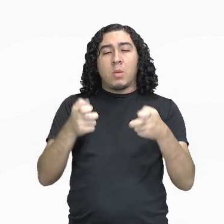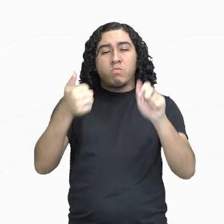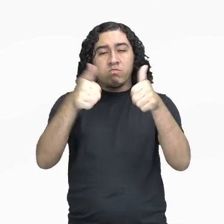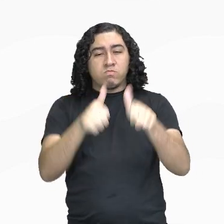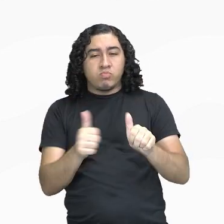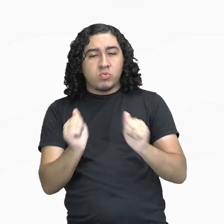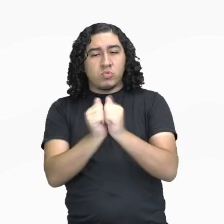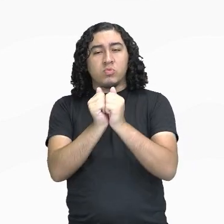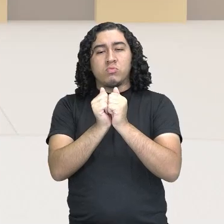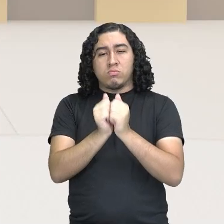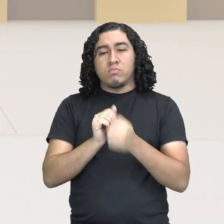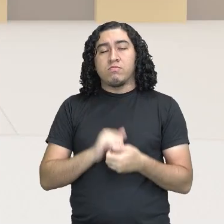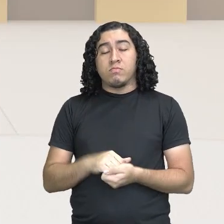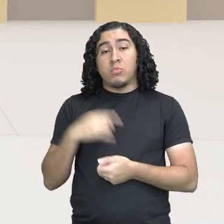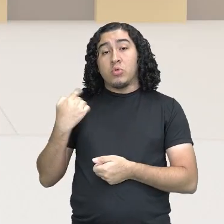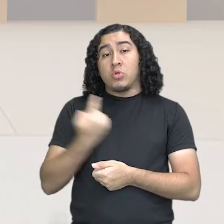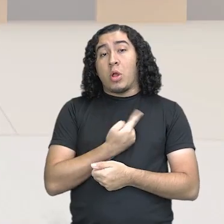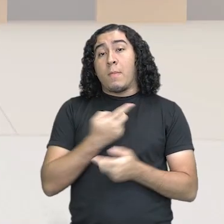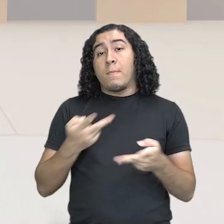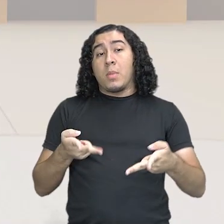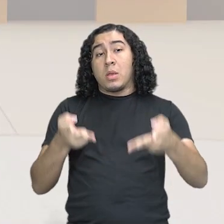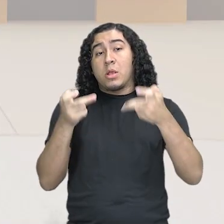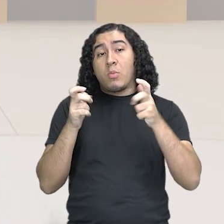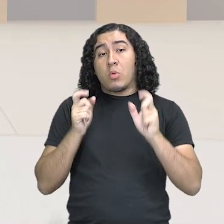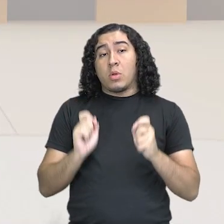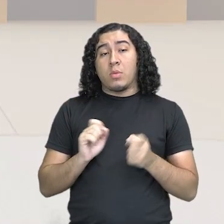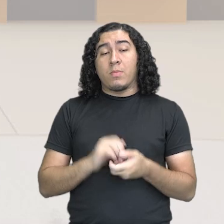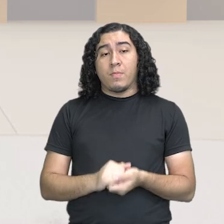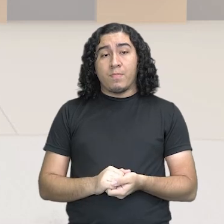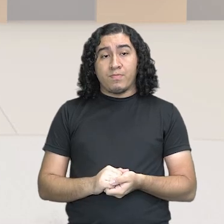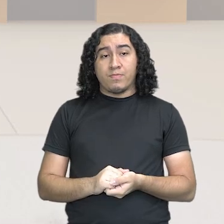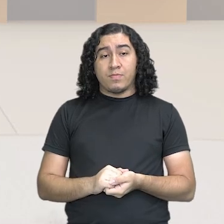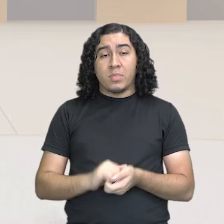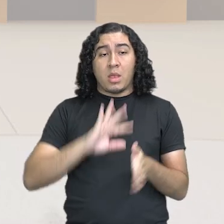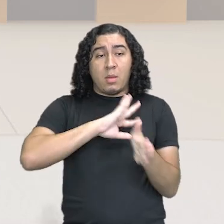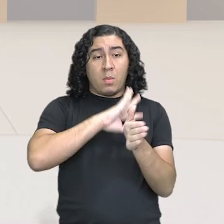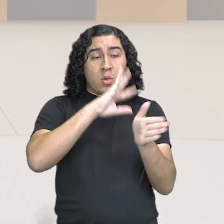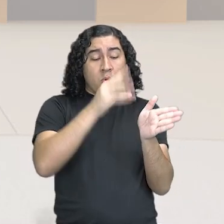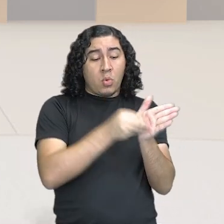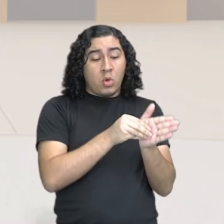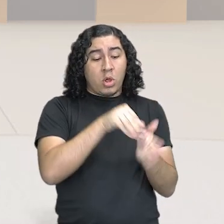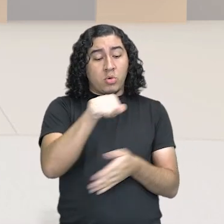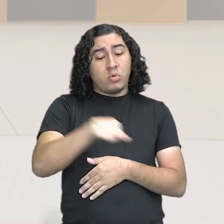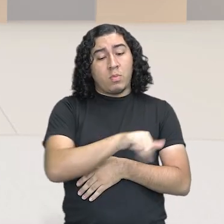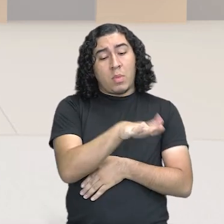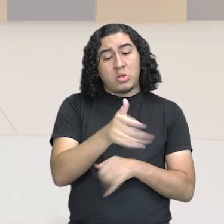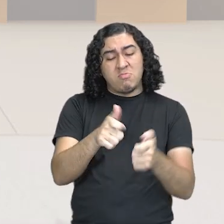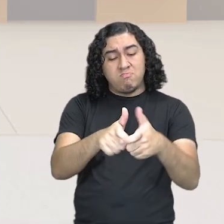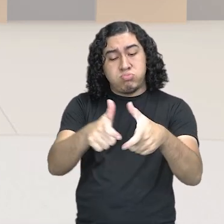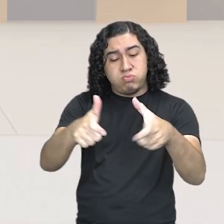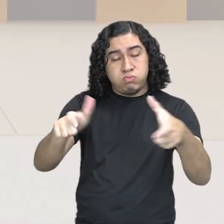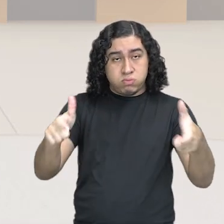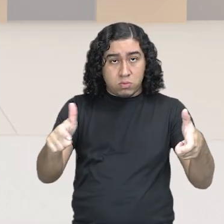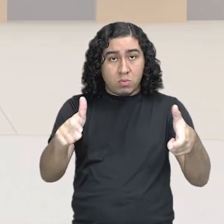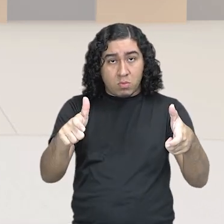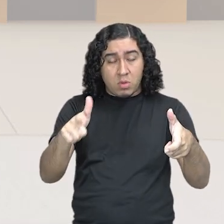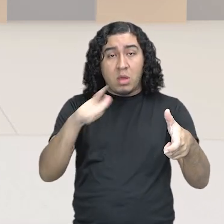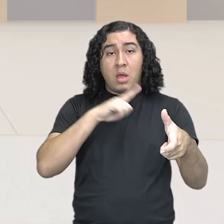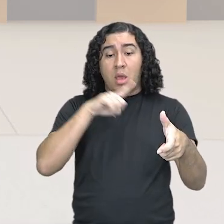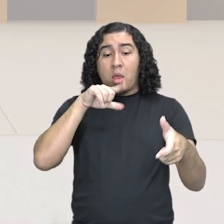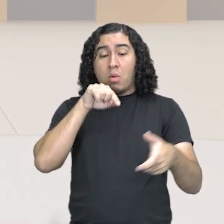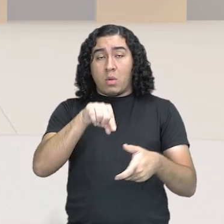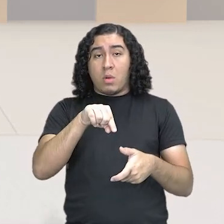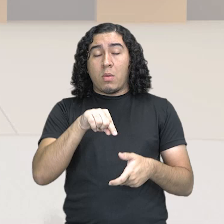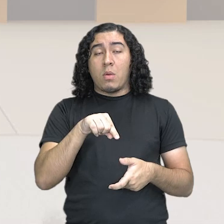gente observa que como a Amazônia é uma região muito grande, como a gente falou, ela tem